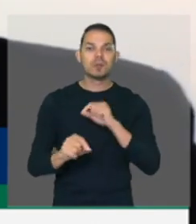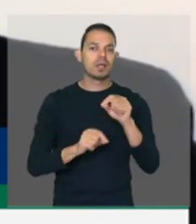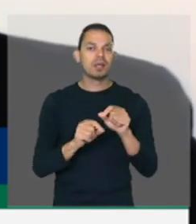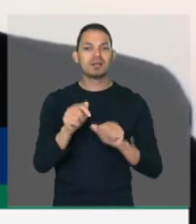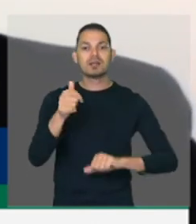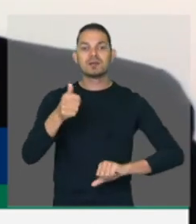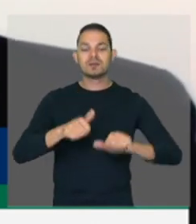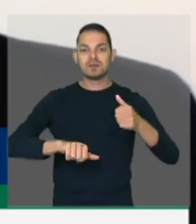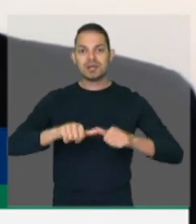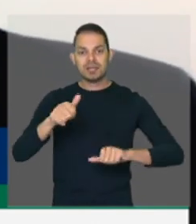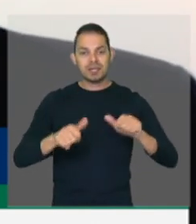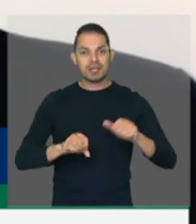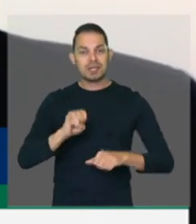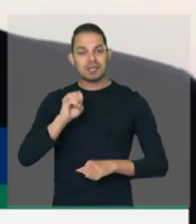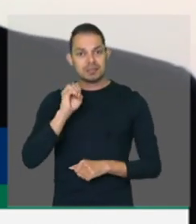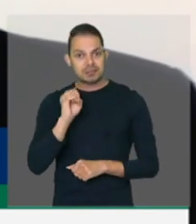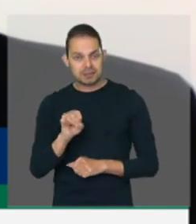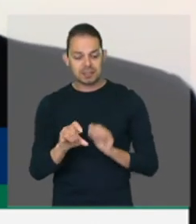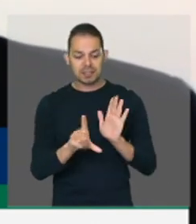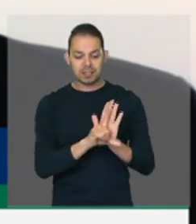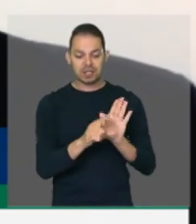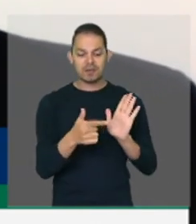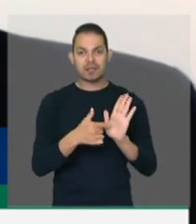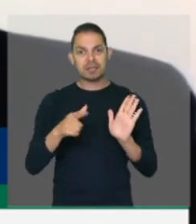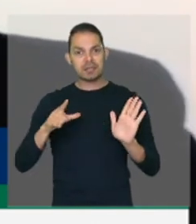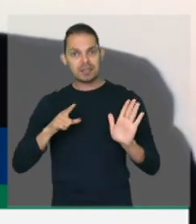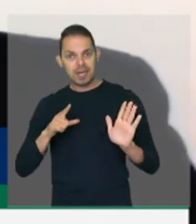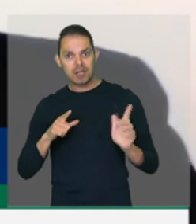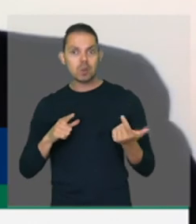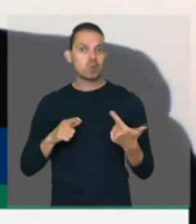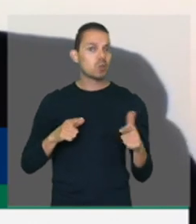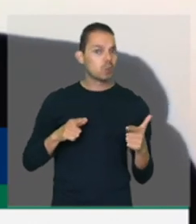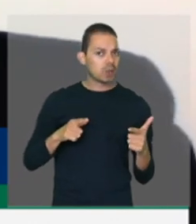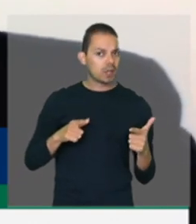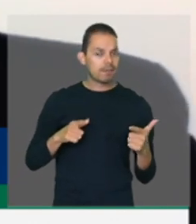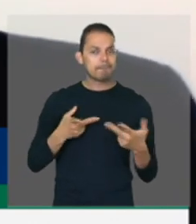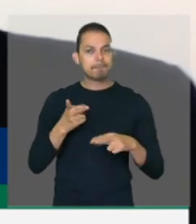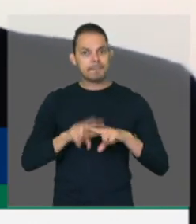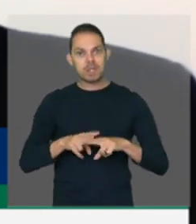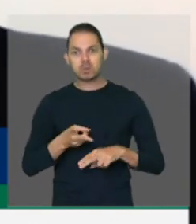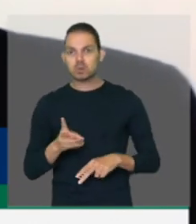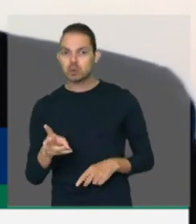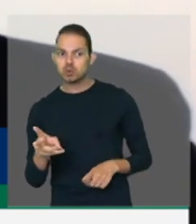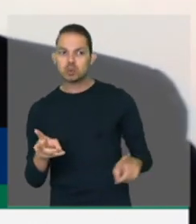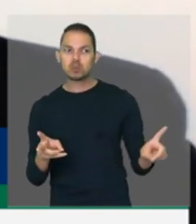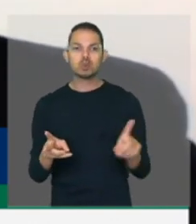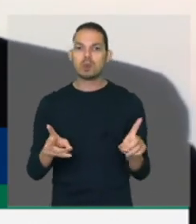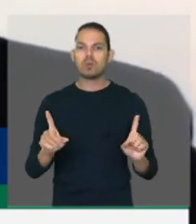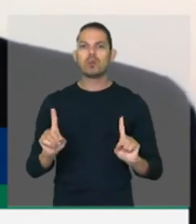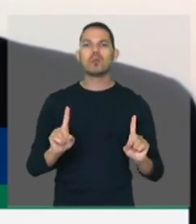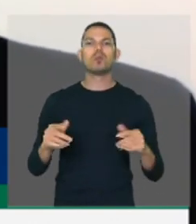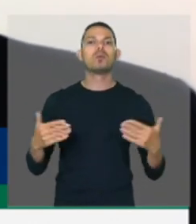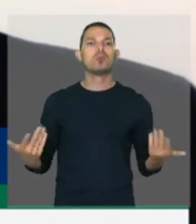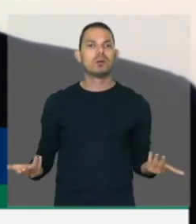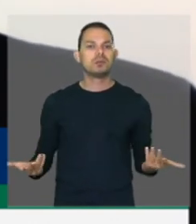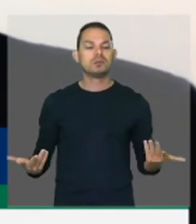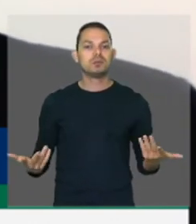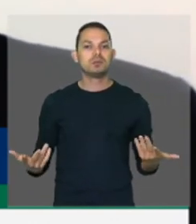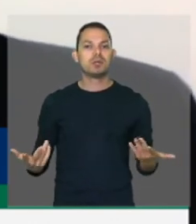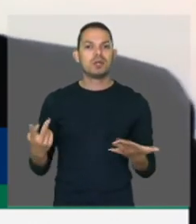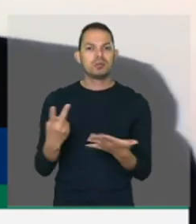avaliar se há revestimento de legalidade para a manutenção da prisão do deputado Daniel Silveira. E por todos os